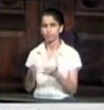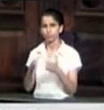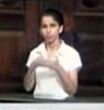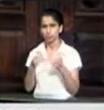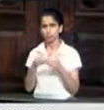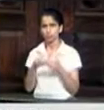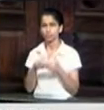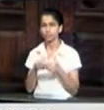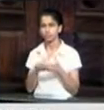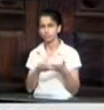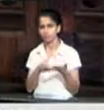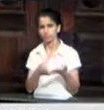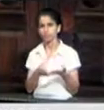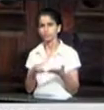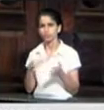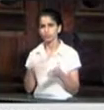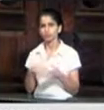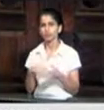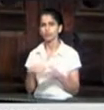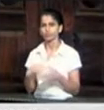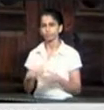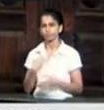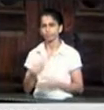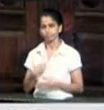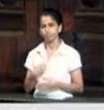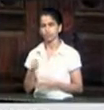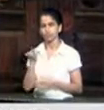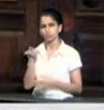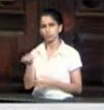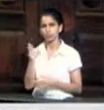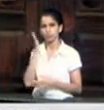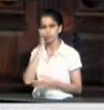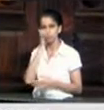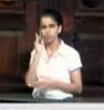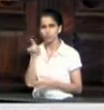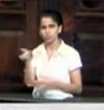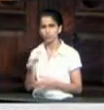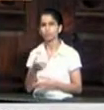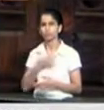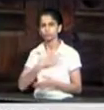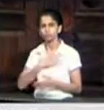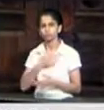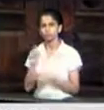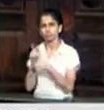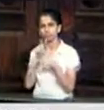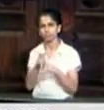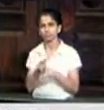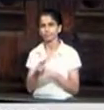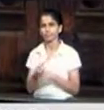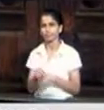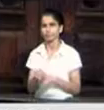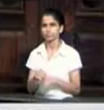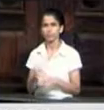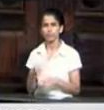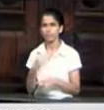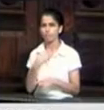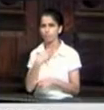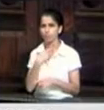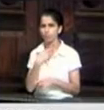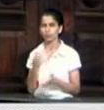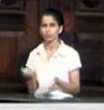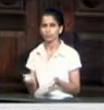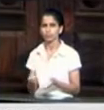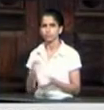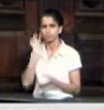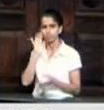Excelência, como defensor da vida que tenhamos aqui uma unidade, para não permitir que